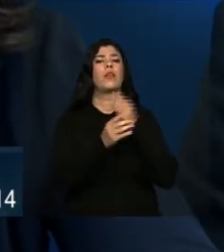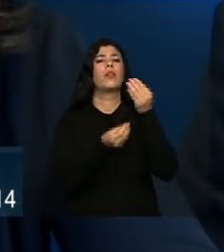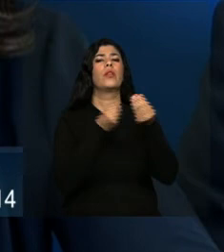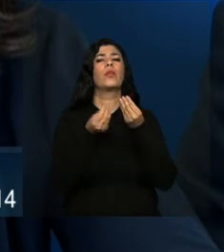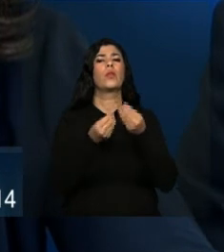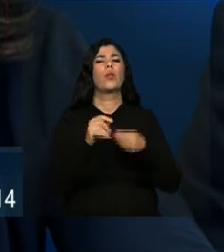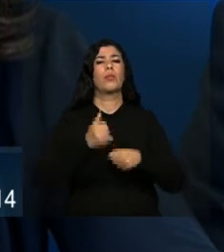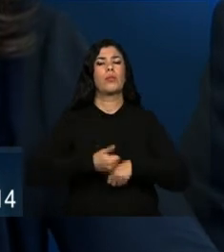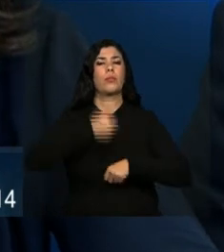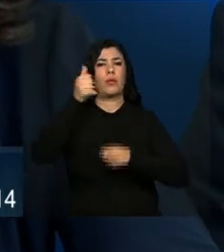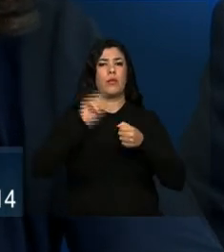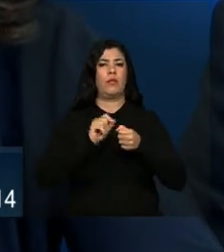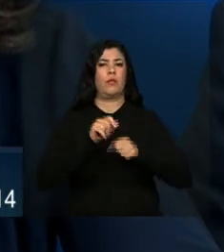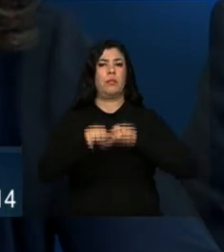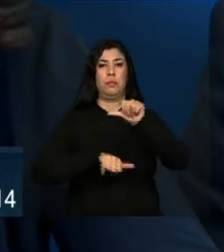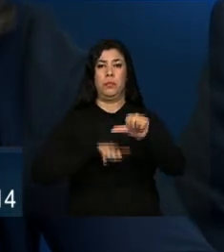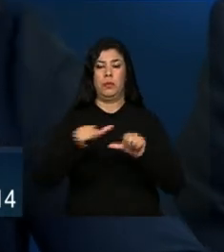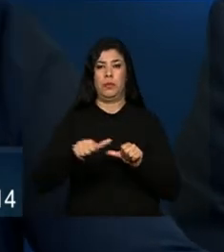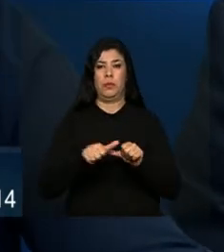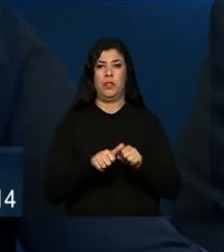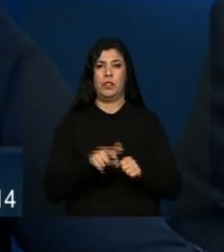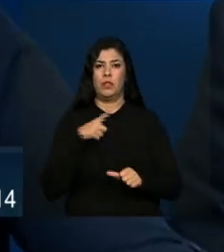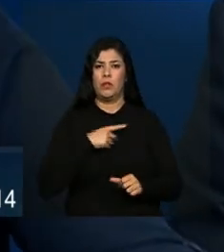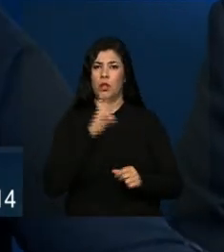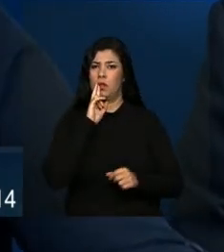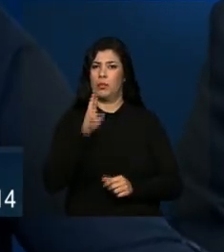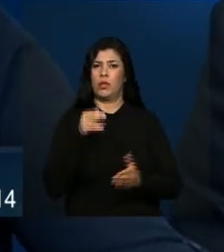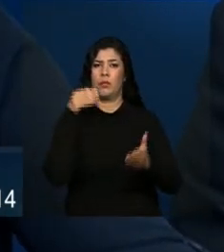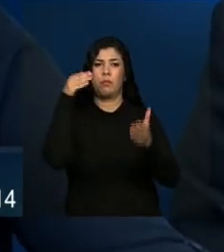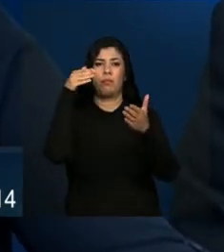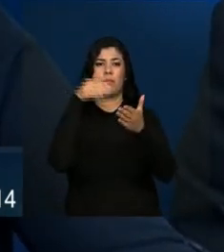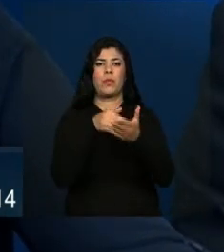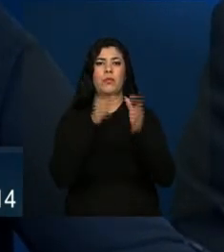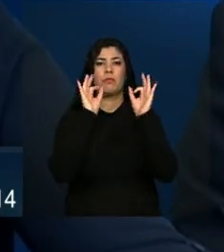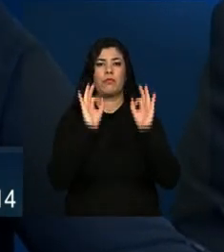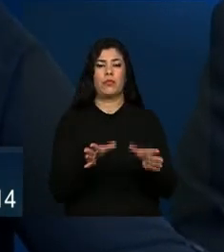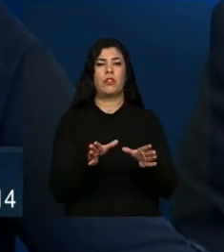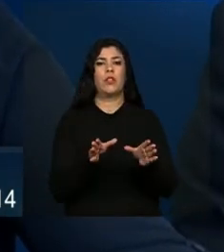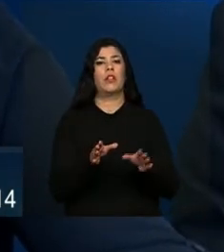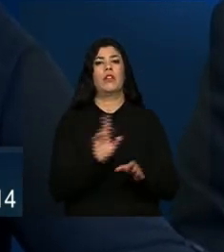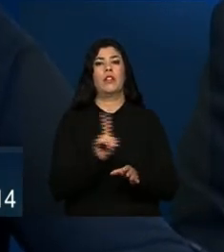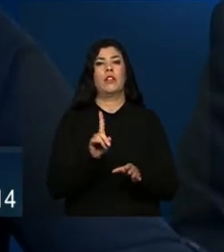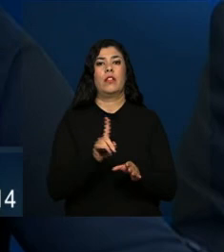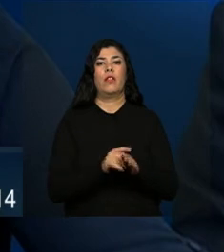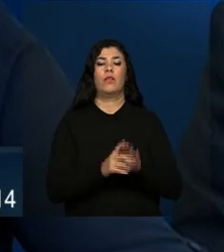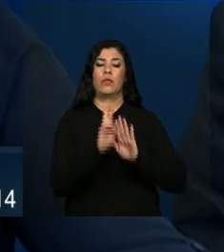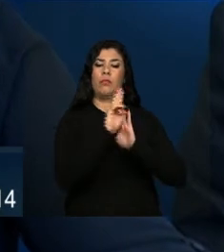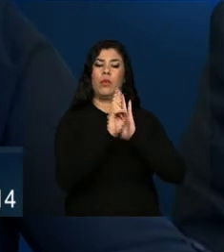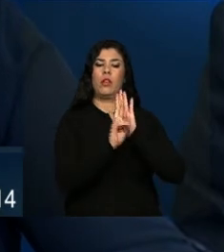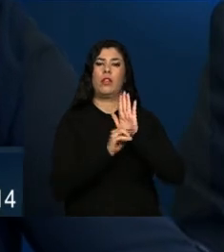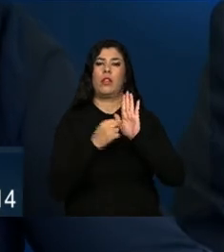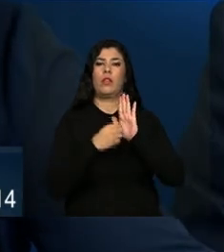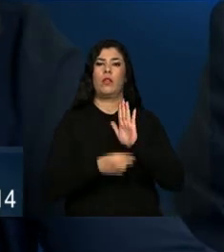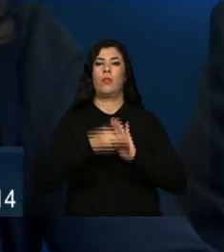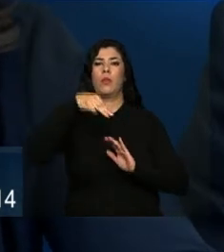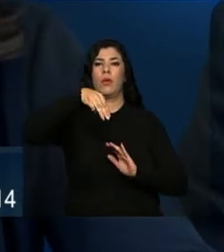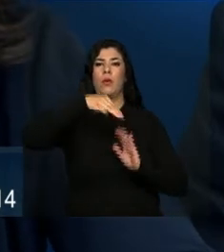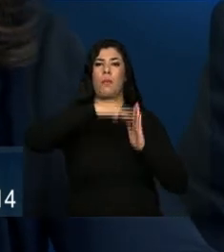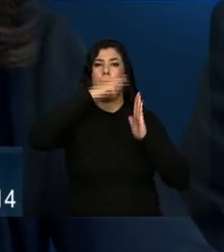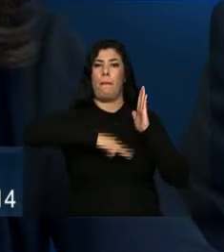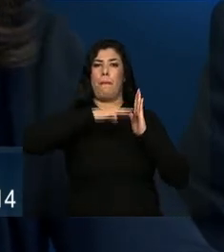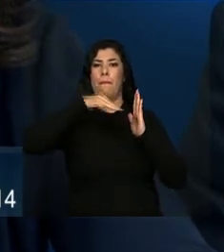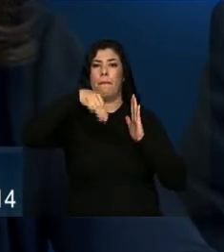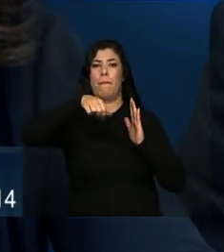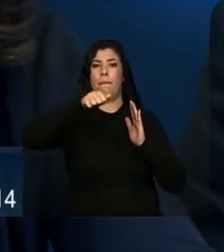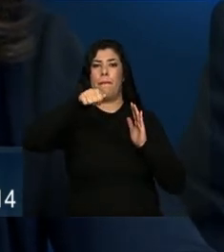então ao invés da gente responder pontualmente resolvemos editar o manual da Transparência naquilo